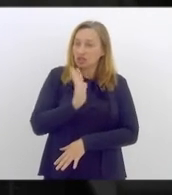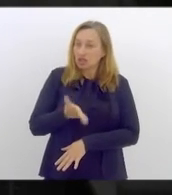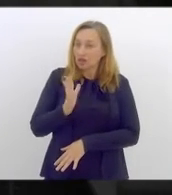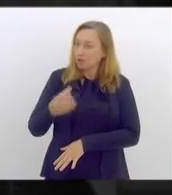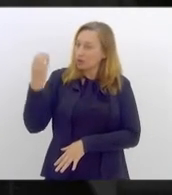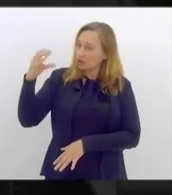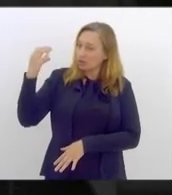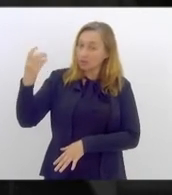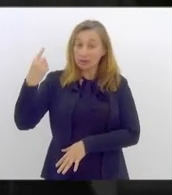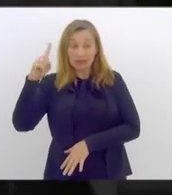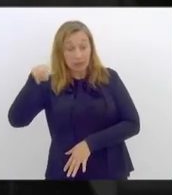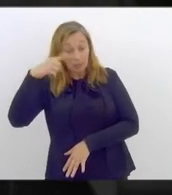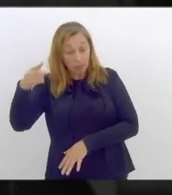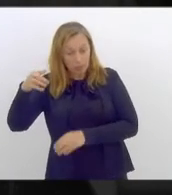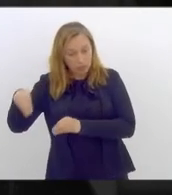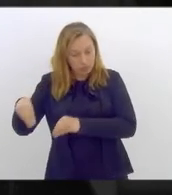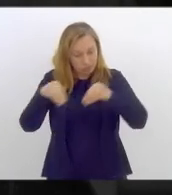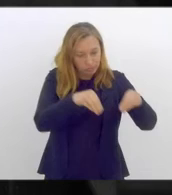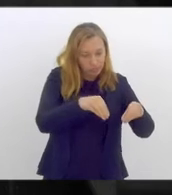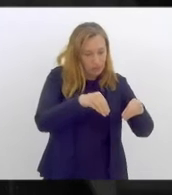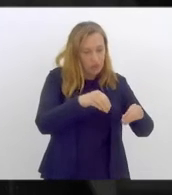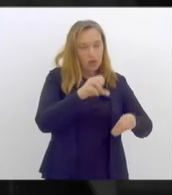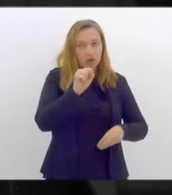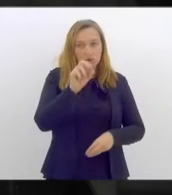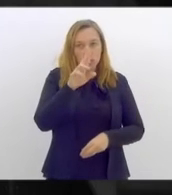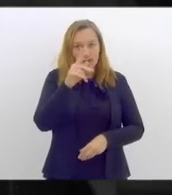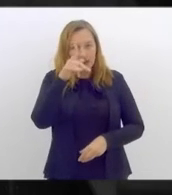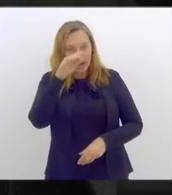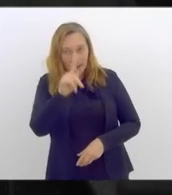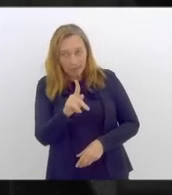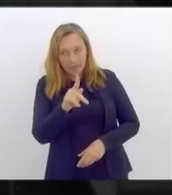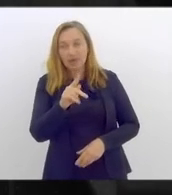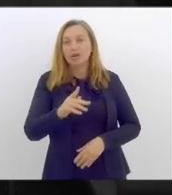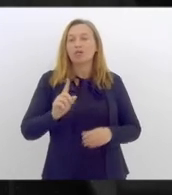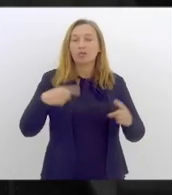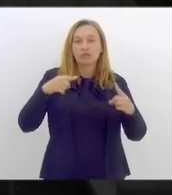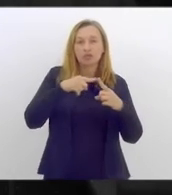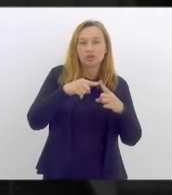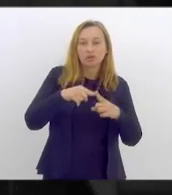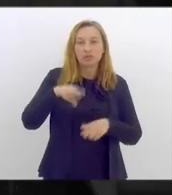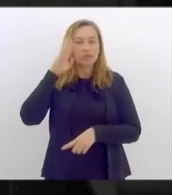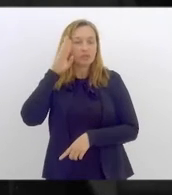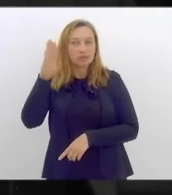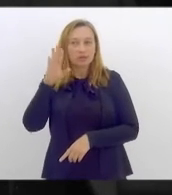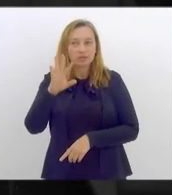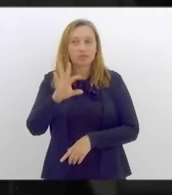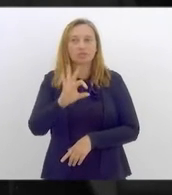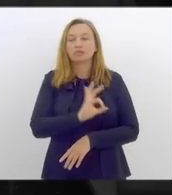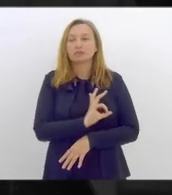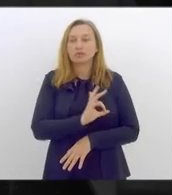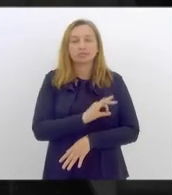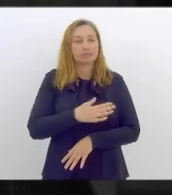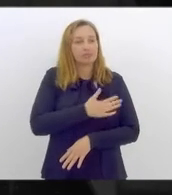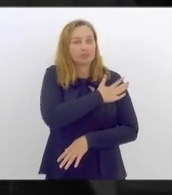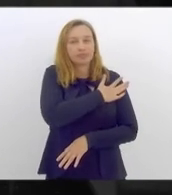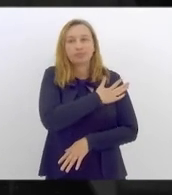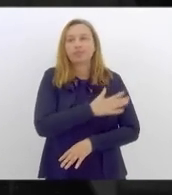foi transferida para Sulacap e portanto lá o objetivo segundo a própria Polícia Militar em nota era